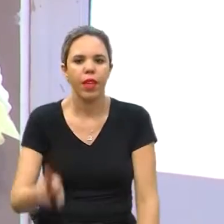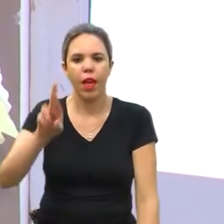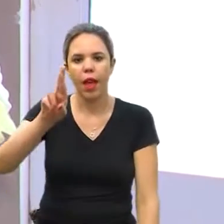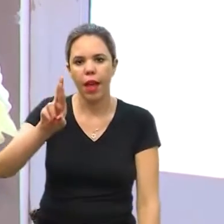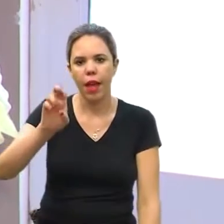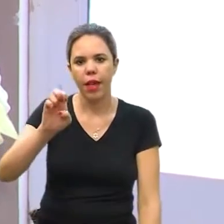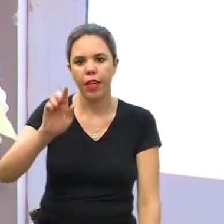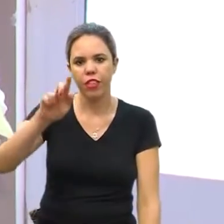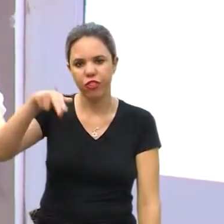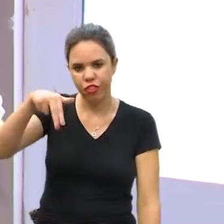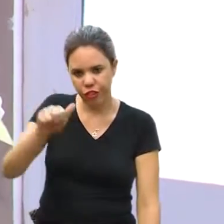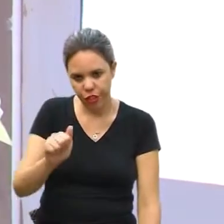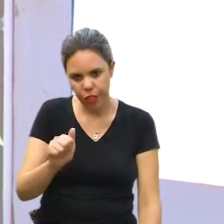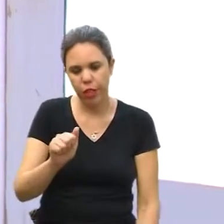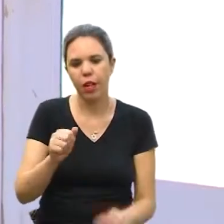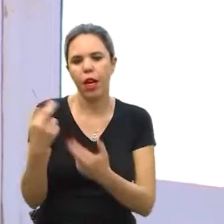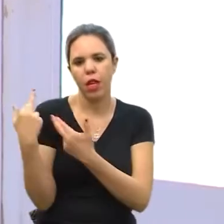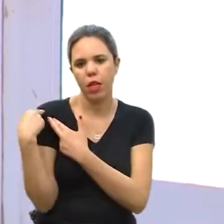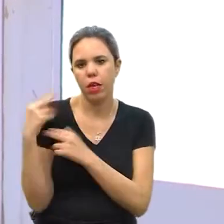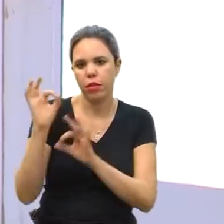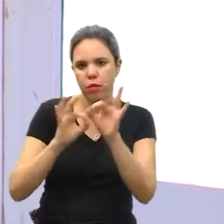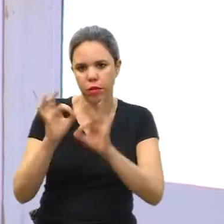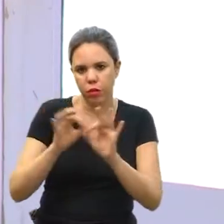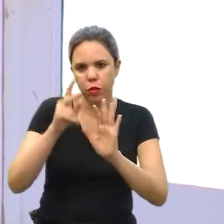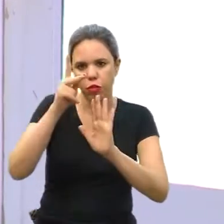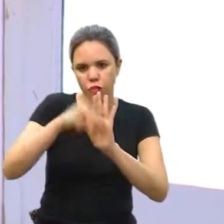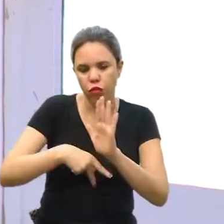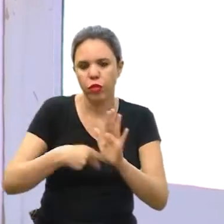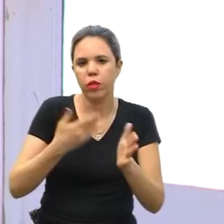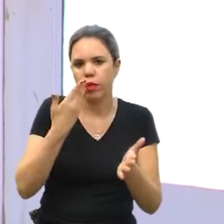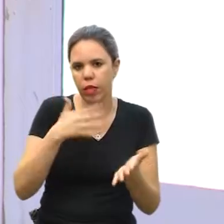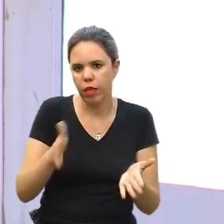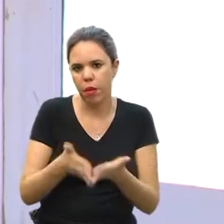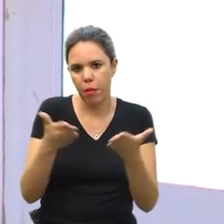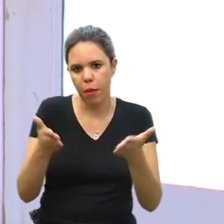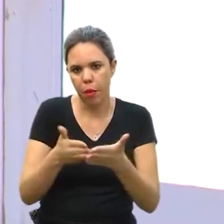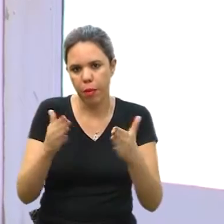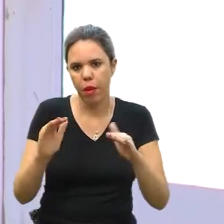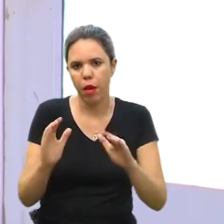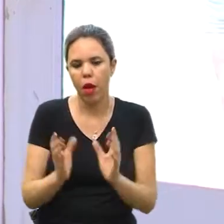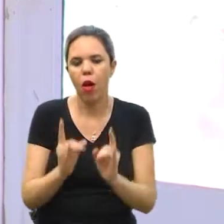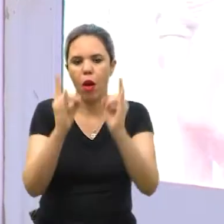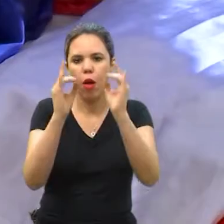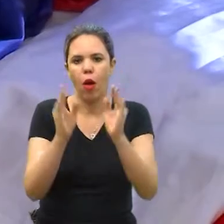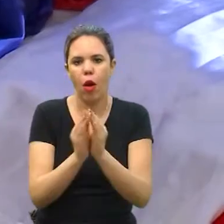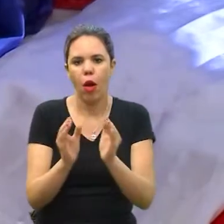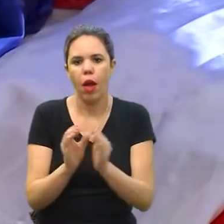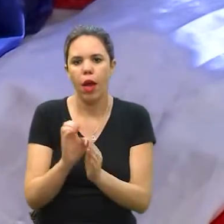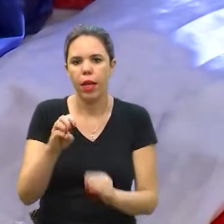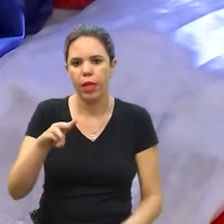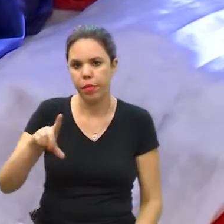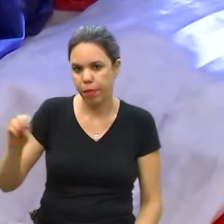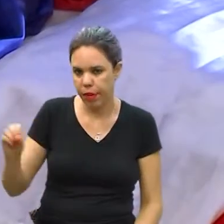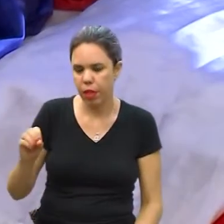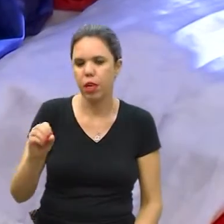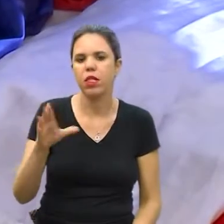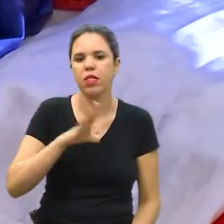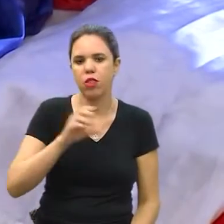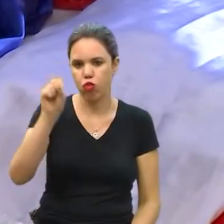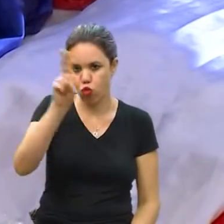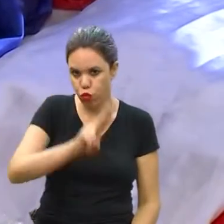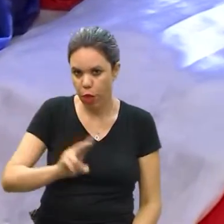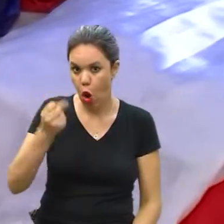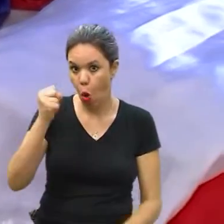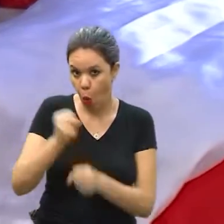Regina é uma das organizadoras do projeto Crianças Carentes, do condomínio residencial Emílio Bosco, em Sumaré. Há 8